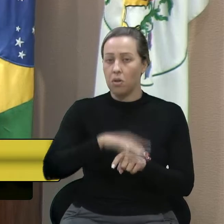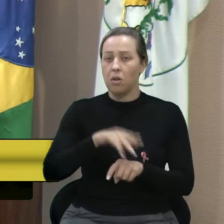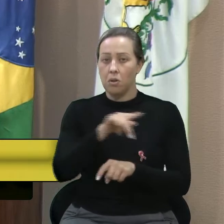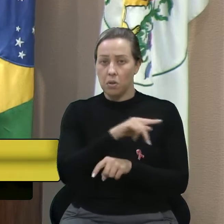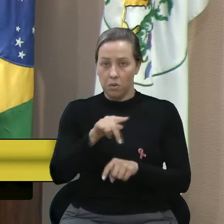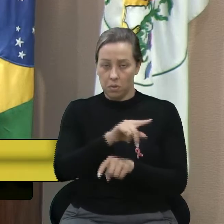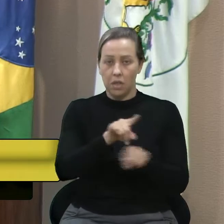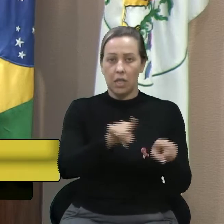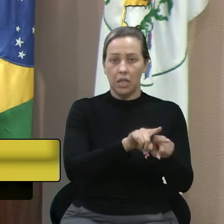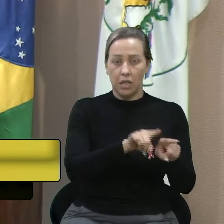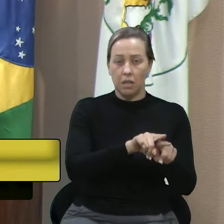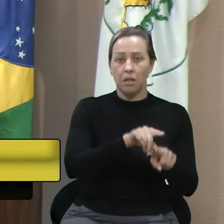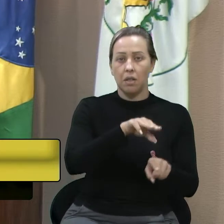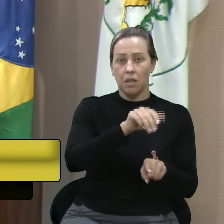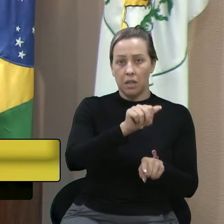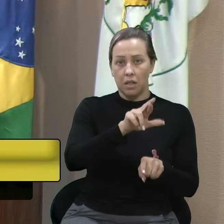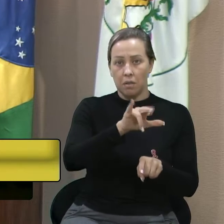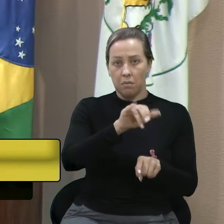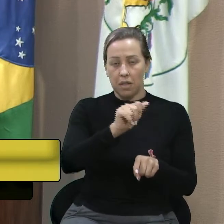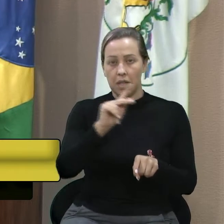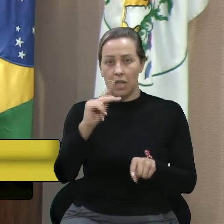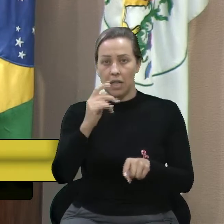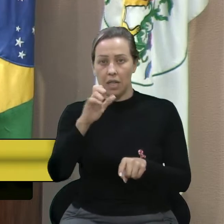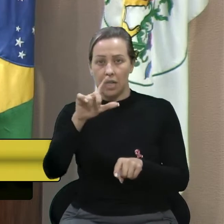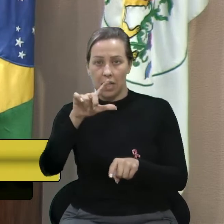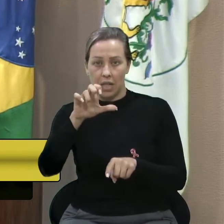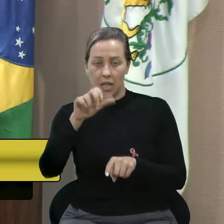professora também da Maria Helena, e fomos